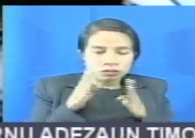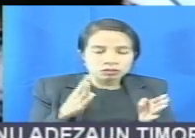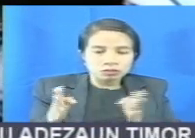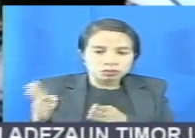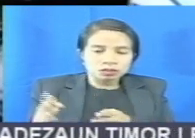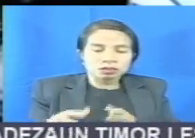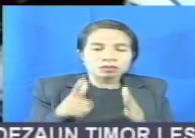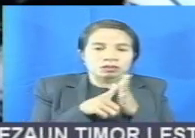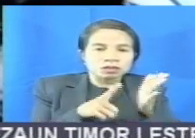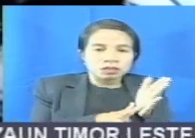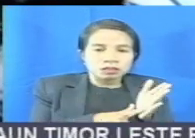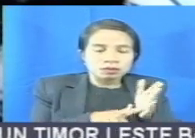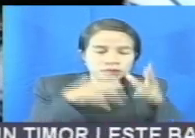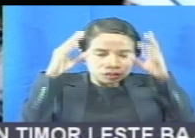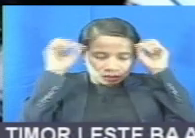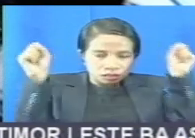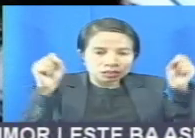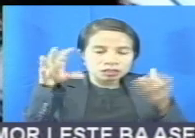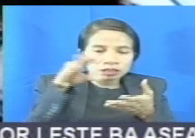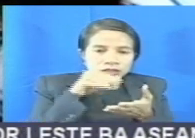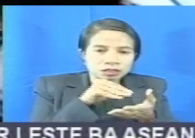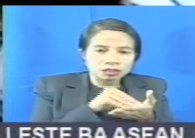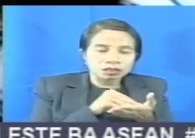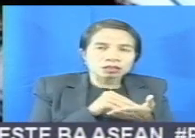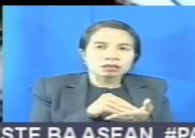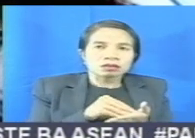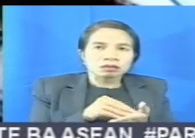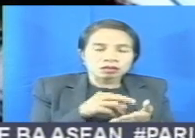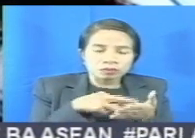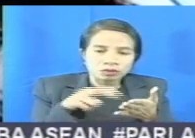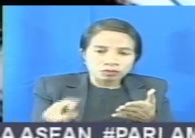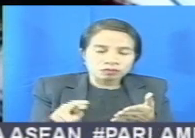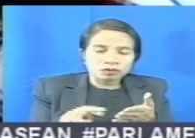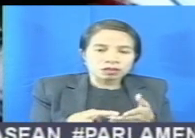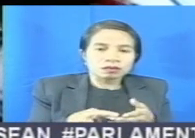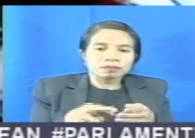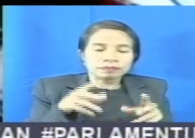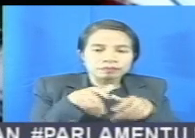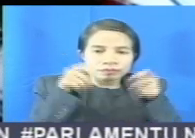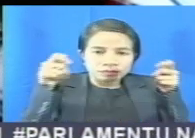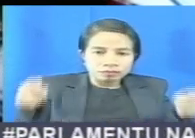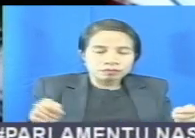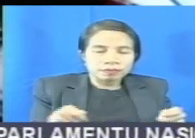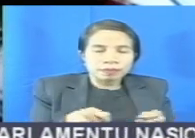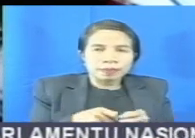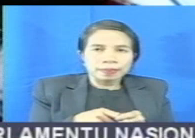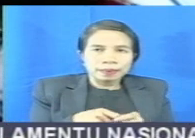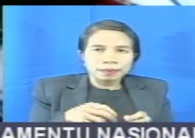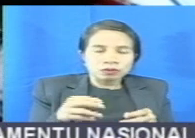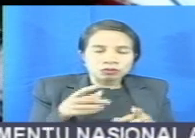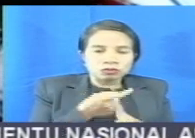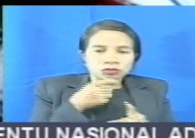Maka, presidente da República, promulga no publica no jornal da República. Parte a proteção civil,